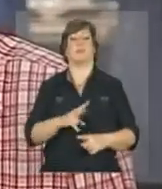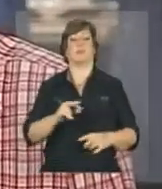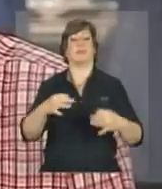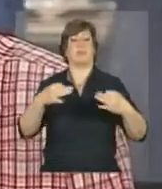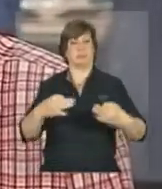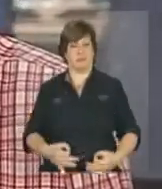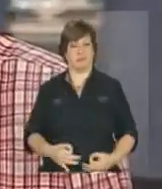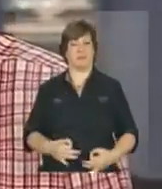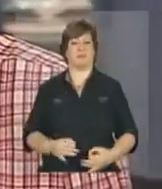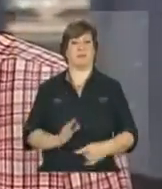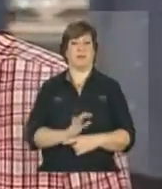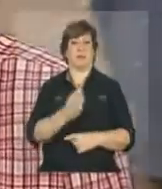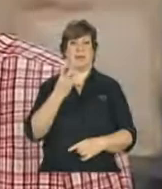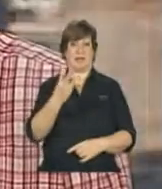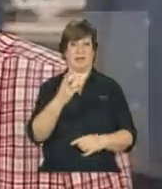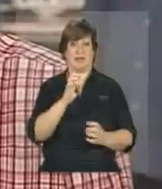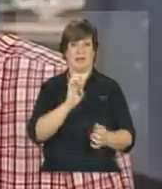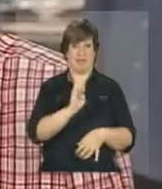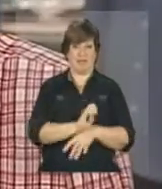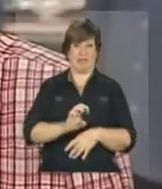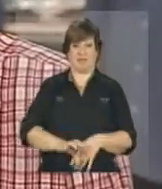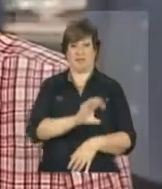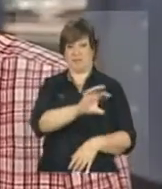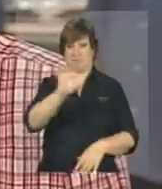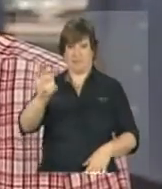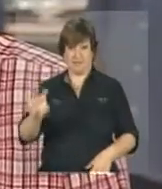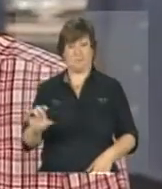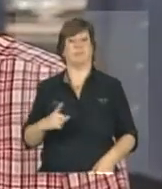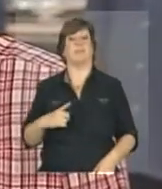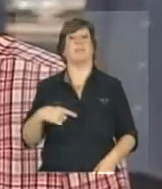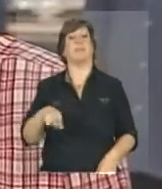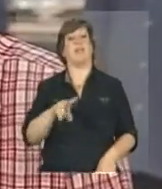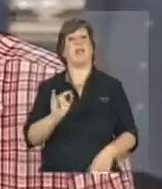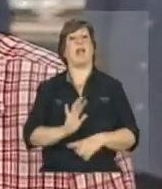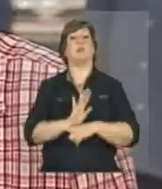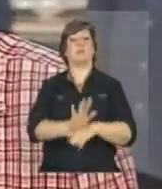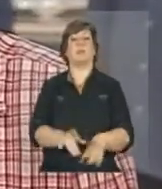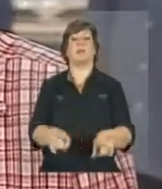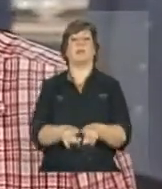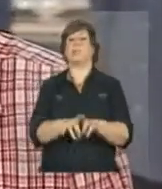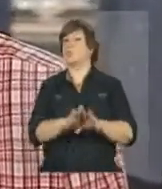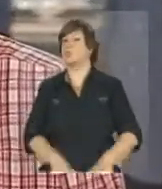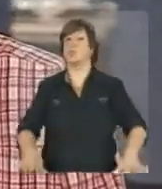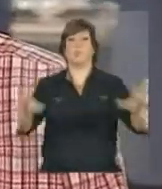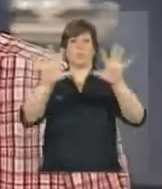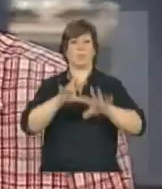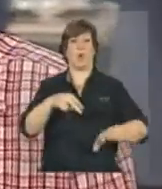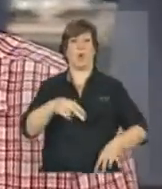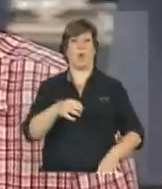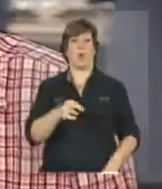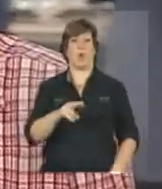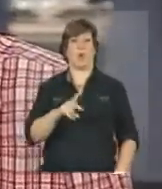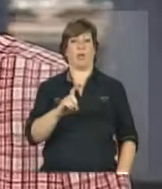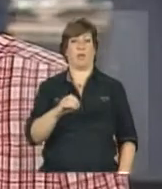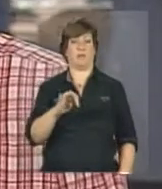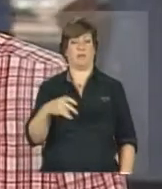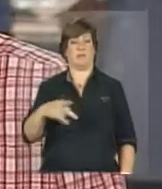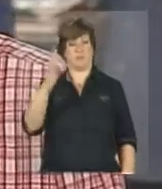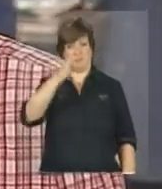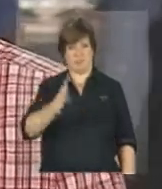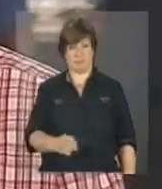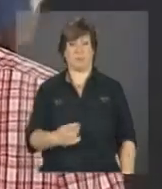a esses três estados, indiretamente ela vai beneficiar todo o Nordeste brasileiro. E por quê? Porque